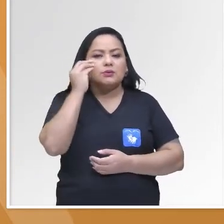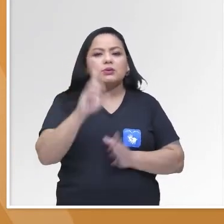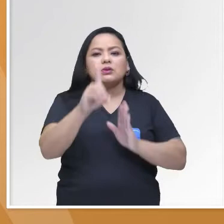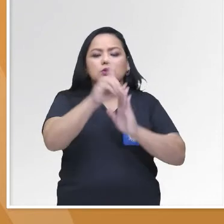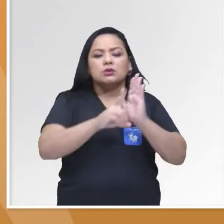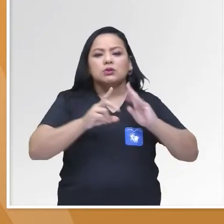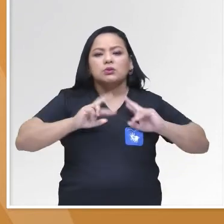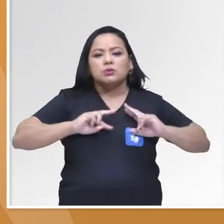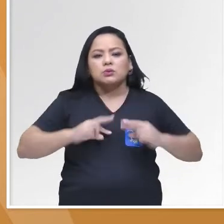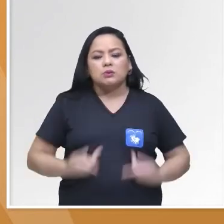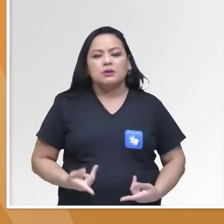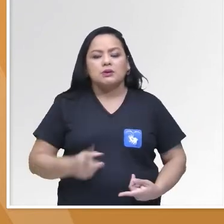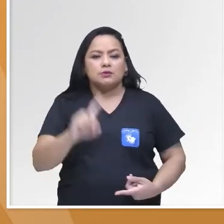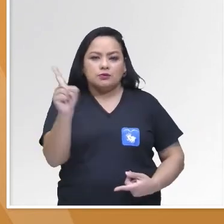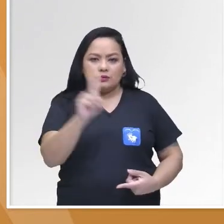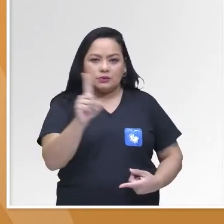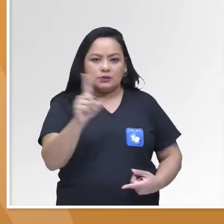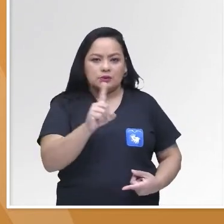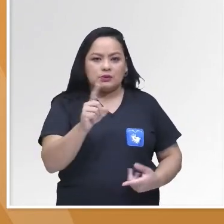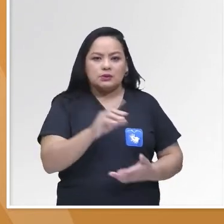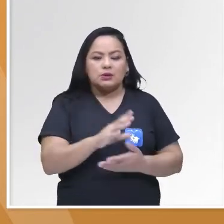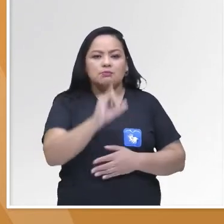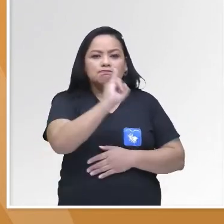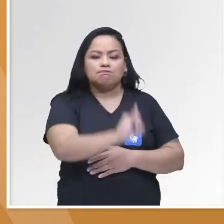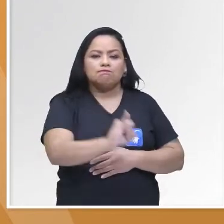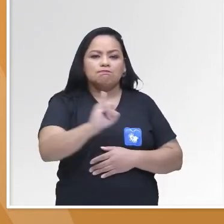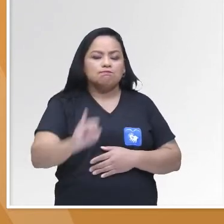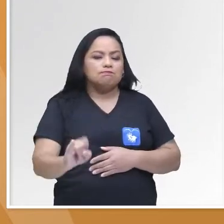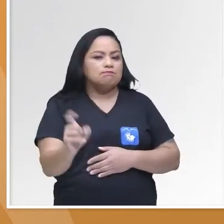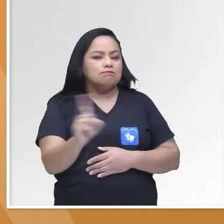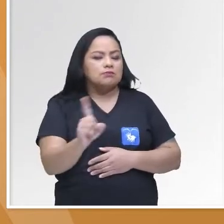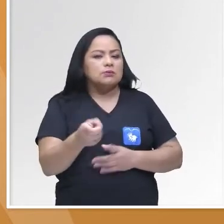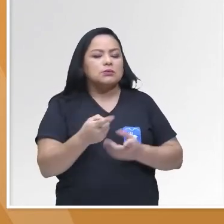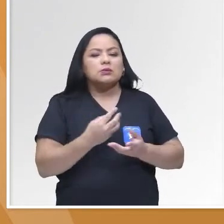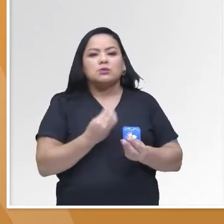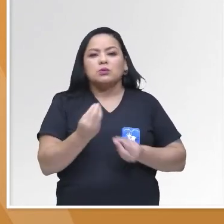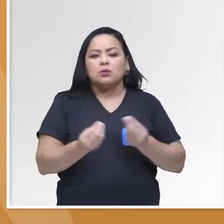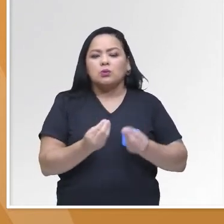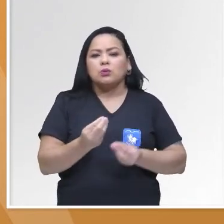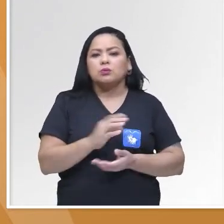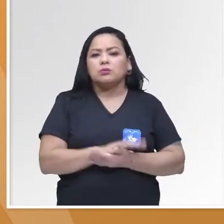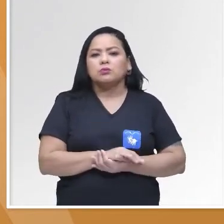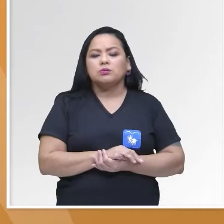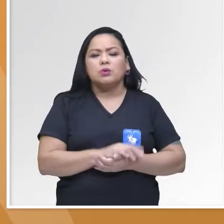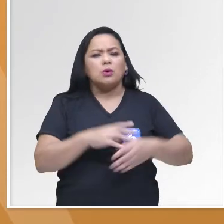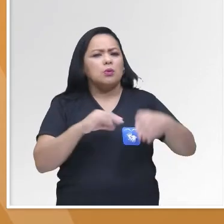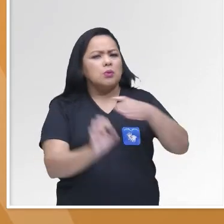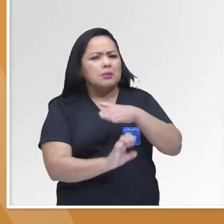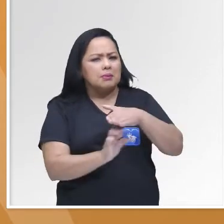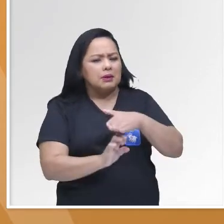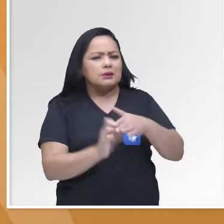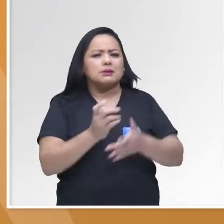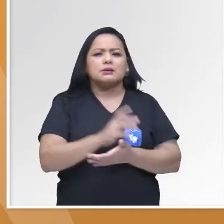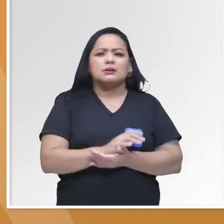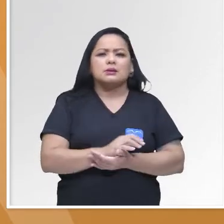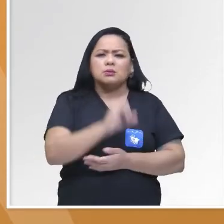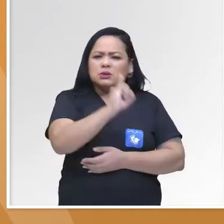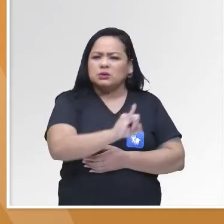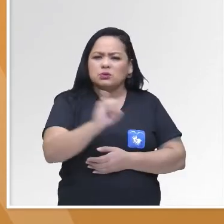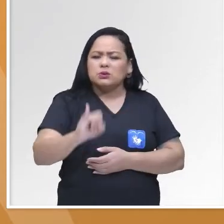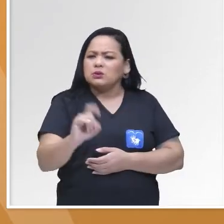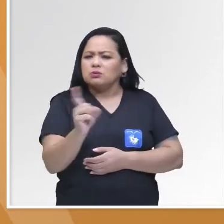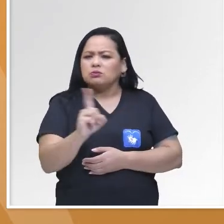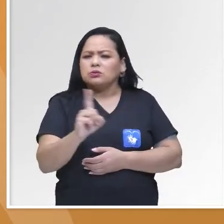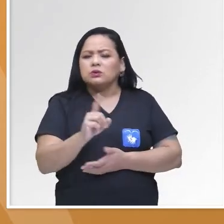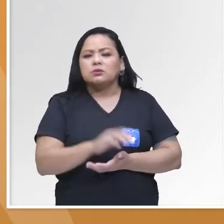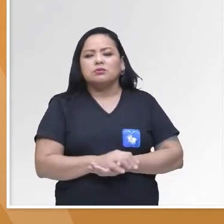direitos humanos não são uma entidade. Uma entidade que eu digo uma empresa, uma instituição,